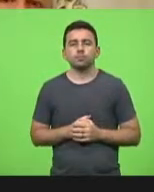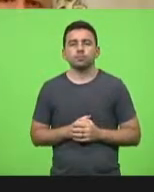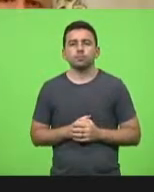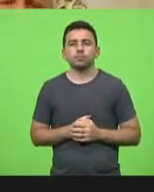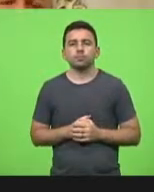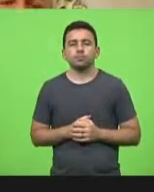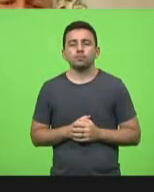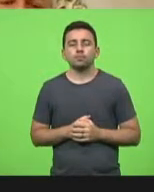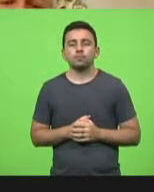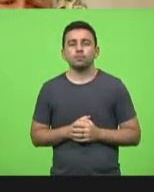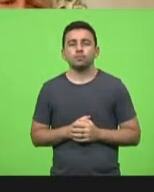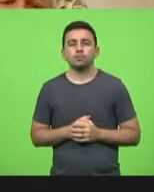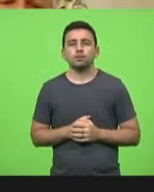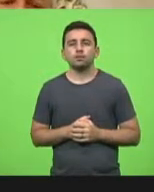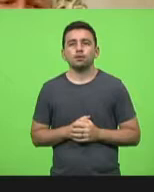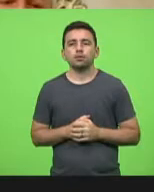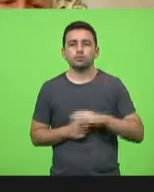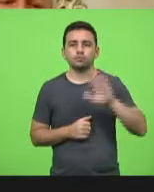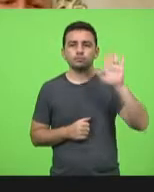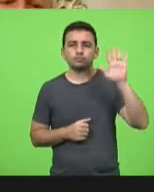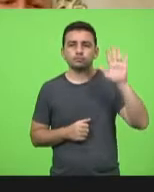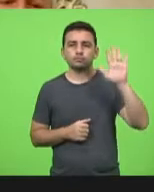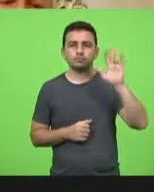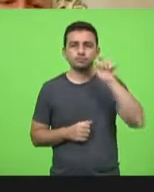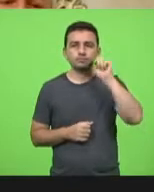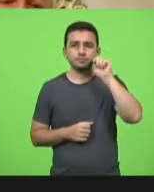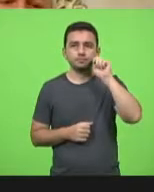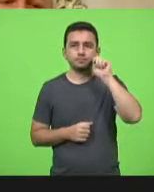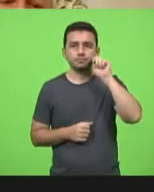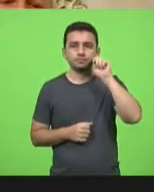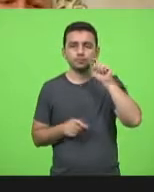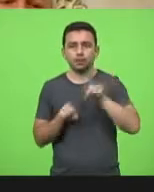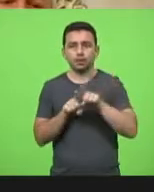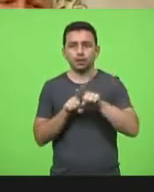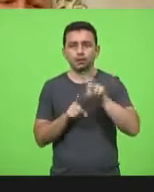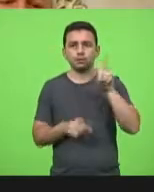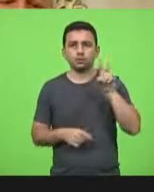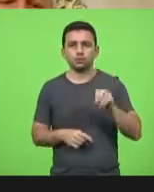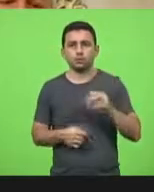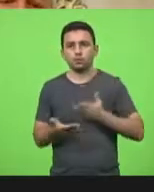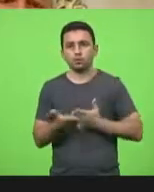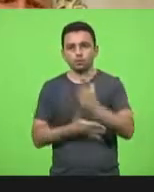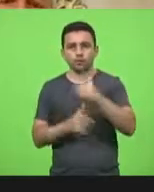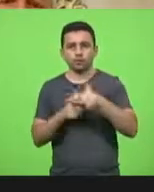Presidente, por favor, registrar meu voto contrário também, deputada Ana. Aprovado por maioria.